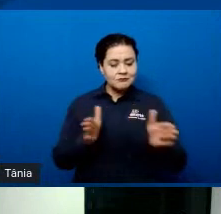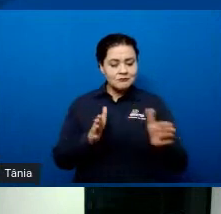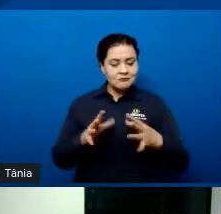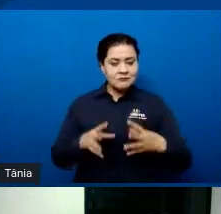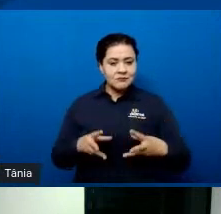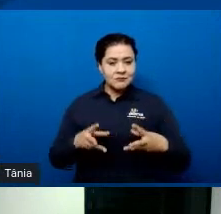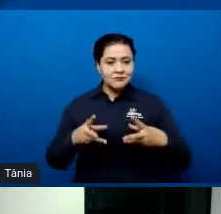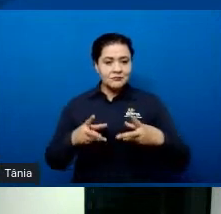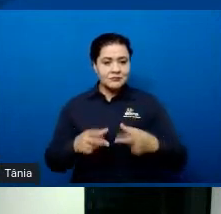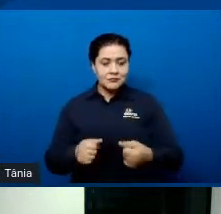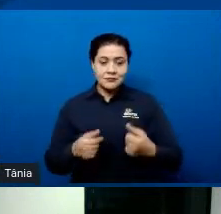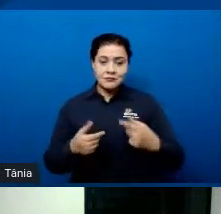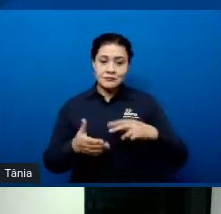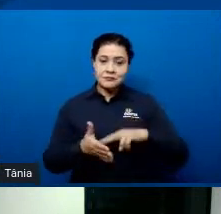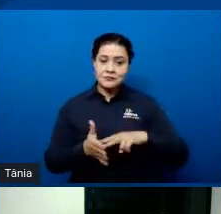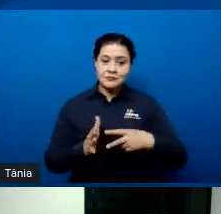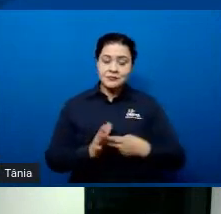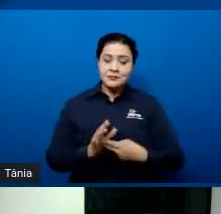quer dizer o quê?